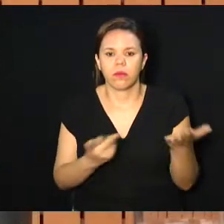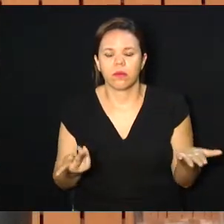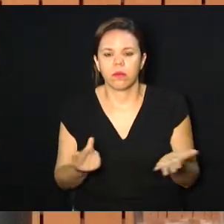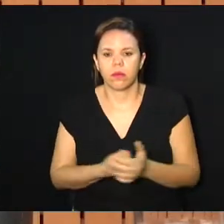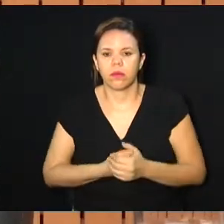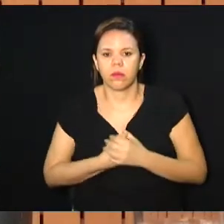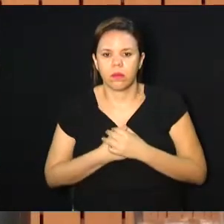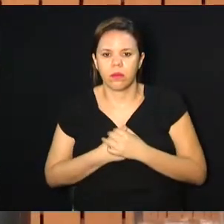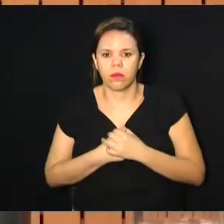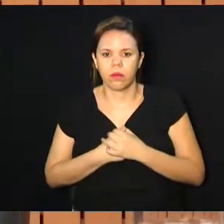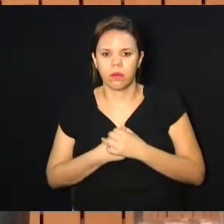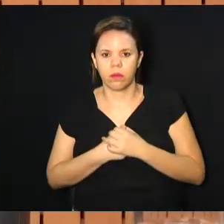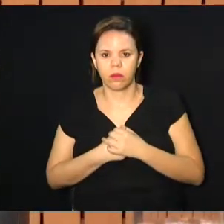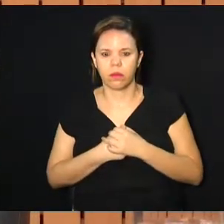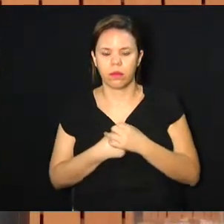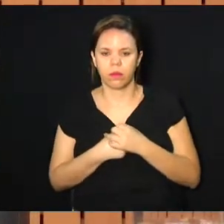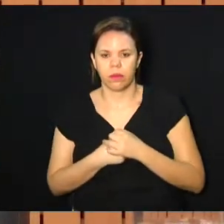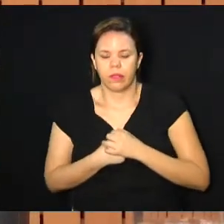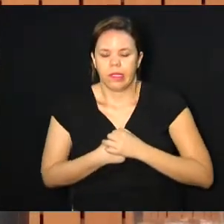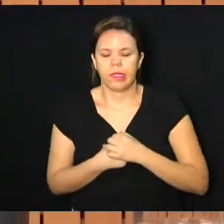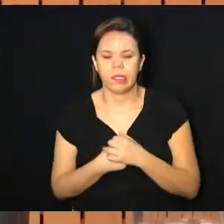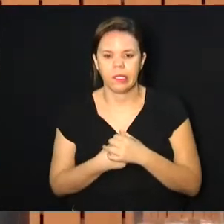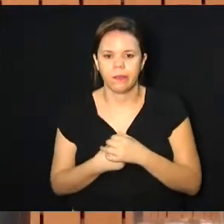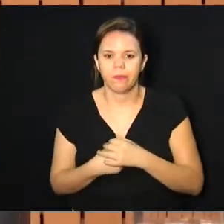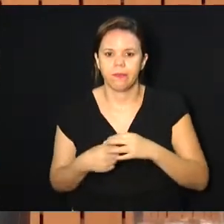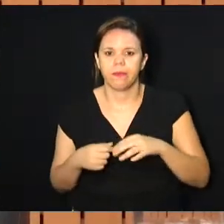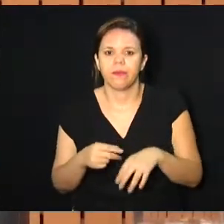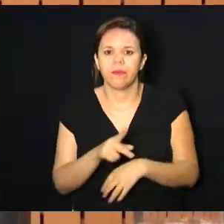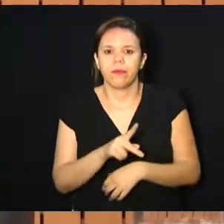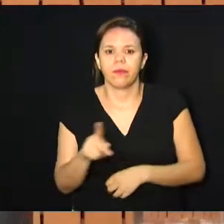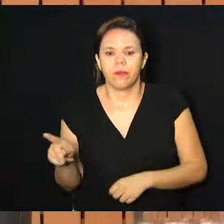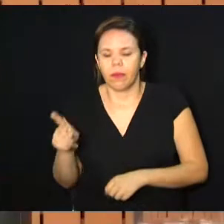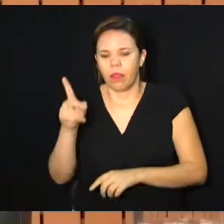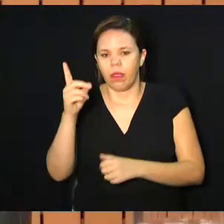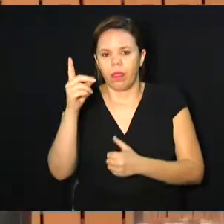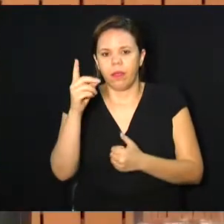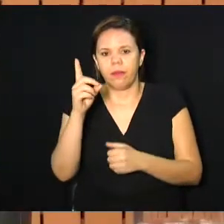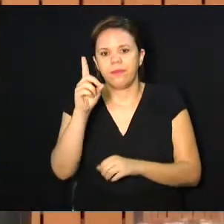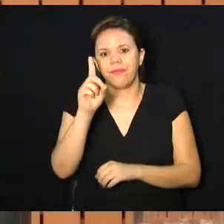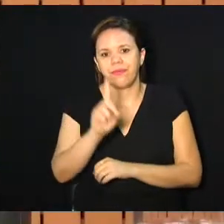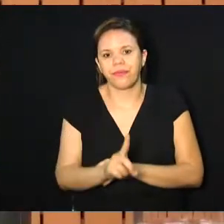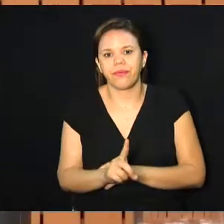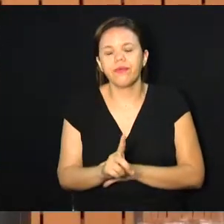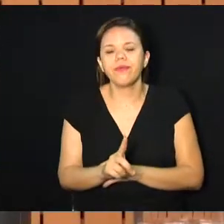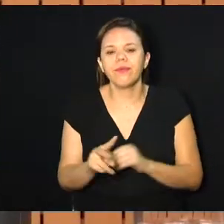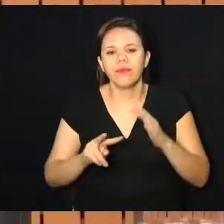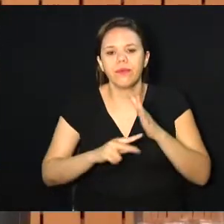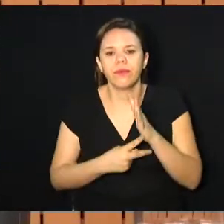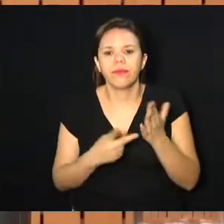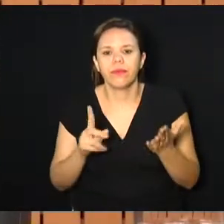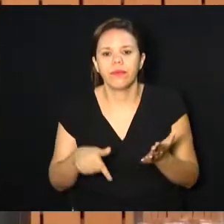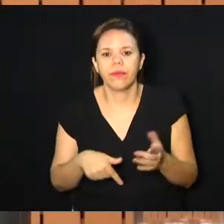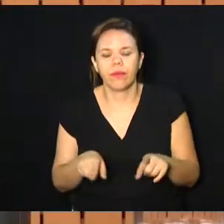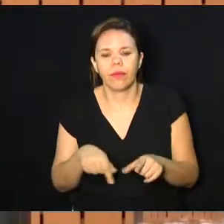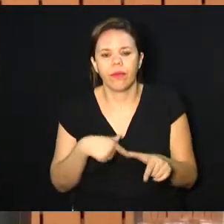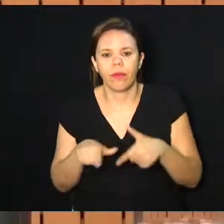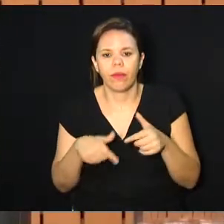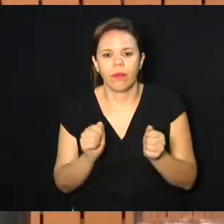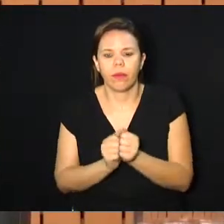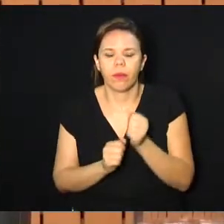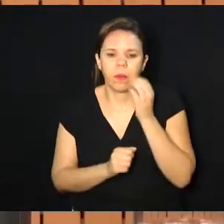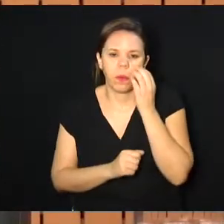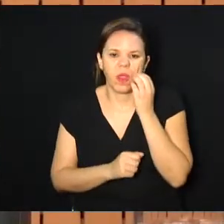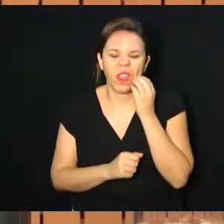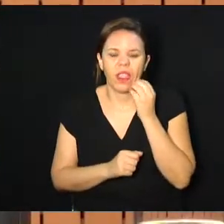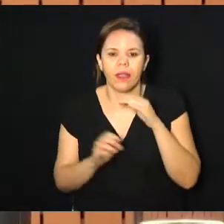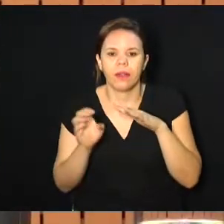sindicato, a direção do sindicato, não o sindicato em si, a instituição, mas a atual direção, por exemplo, ela opera junto com